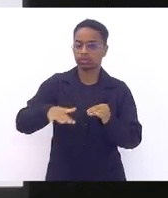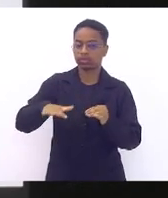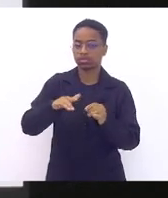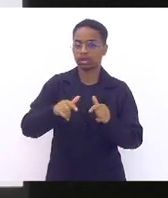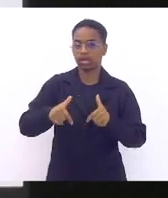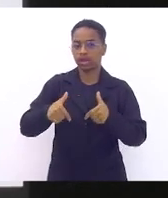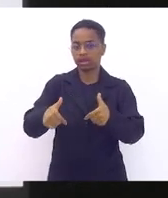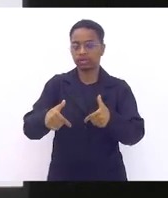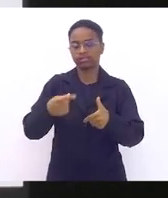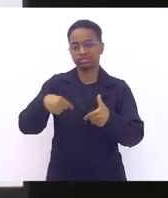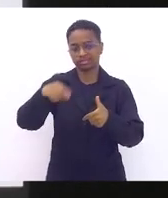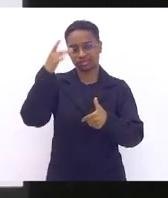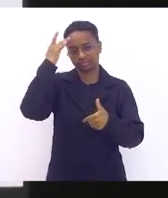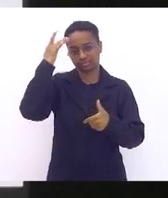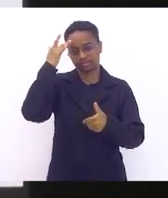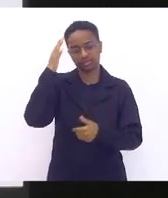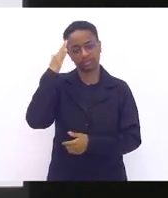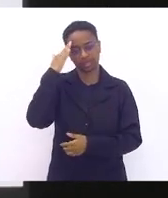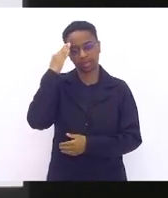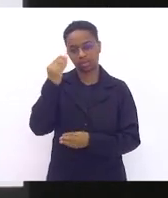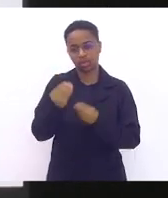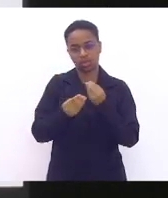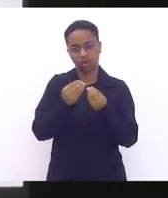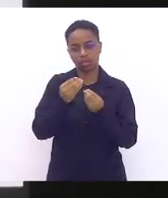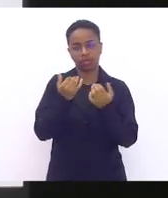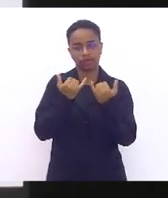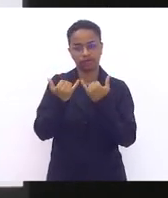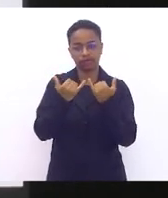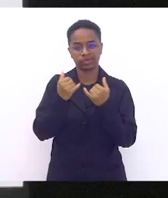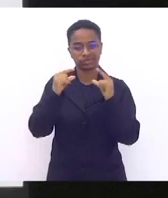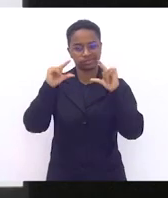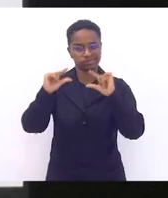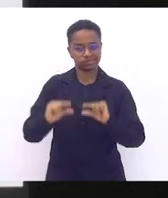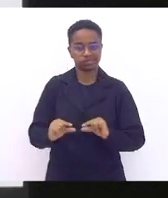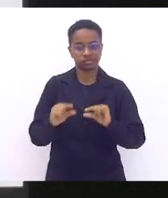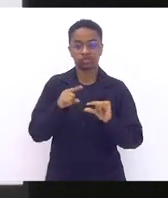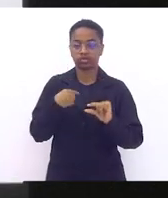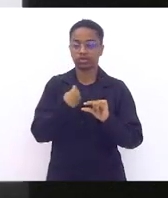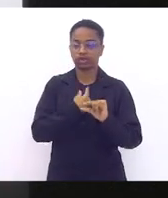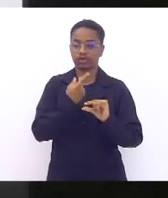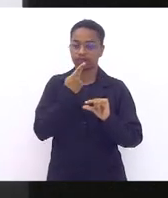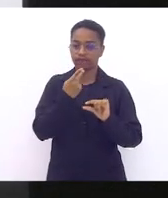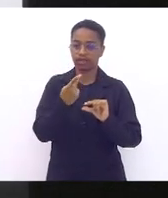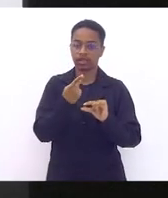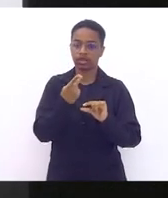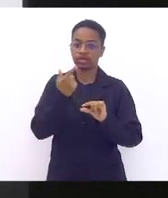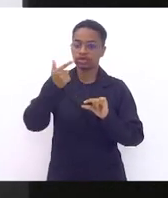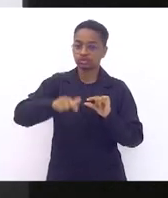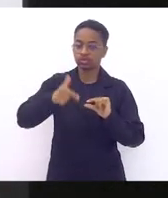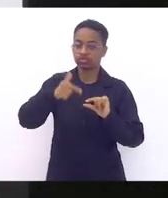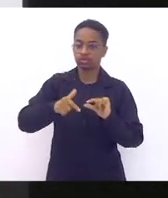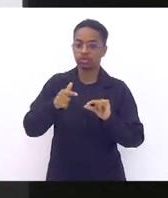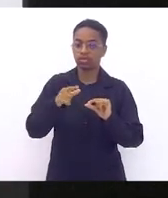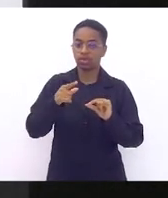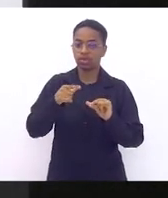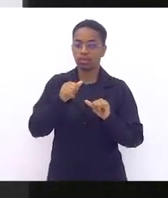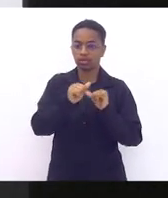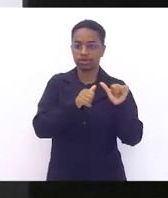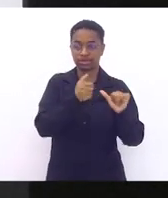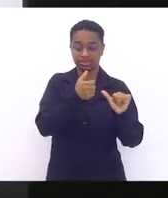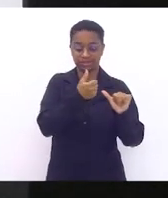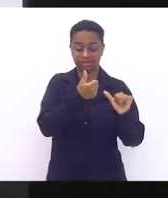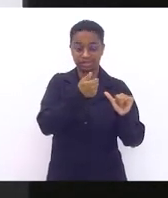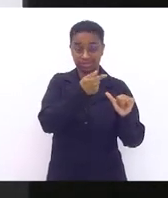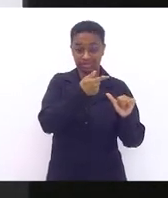tuberculose, obviamente sabe que o indicador do Estado não é o melhor. A gente está falando de uma taxa de incidência que evoluiu de 71 em 2017